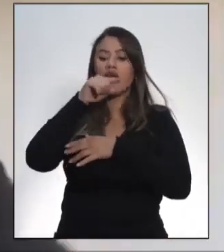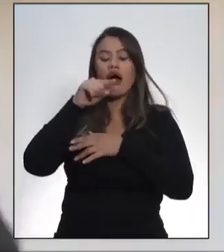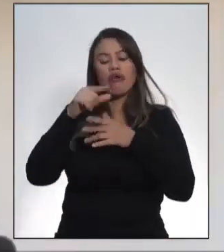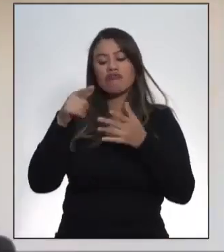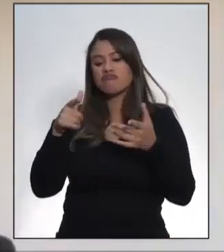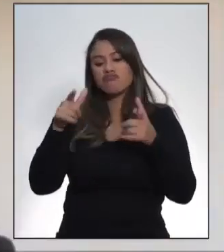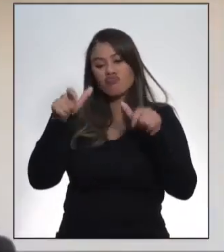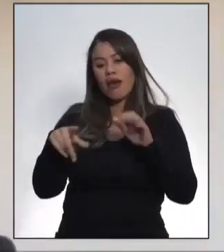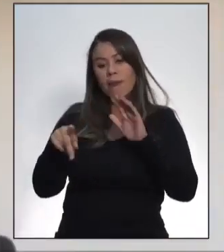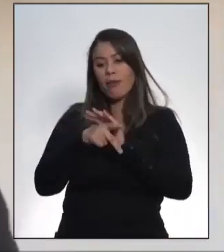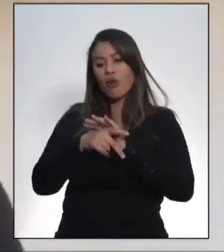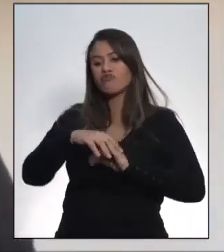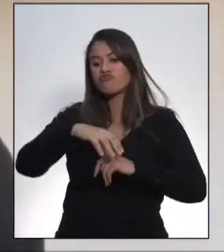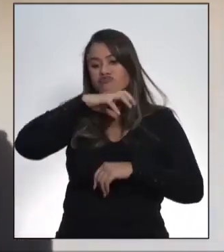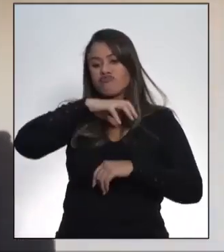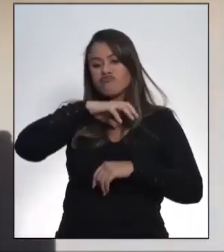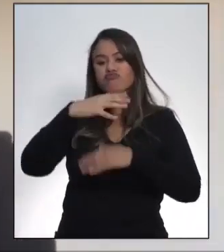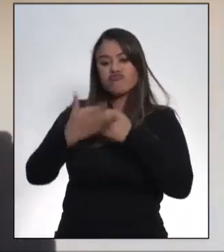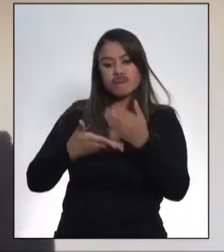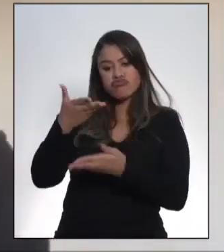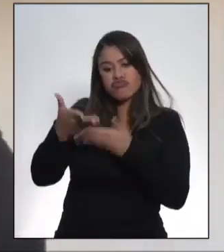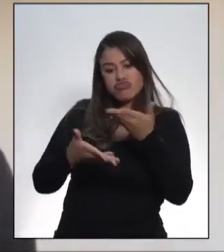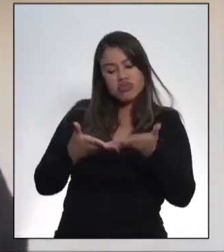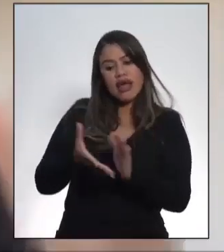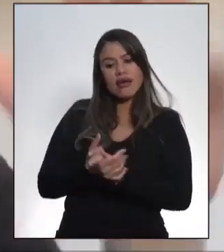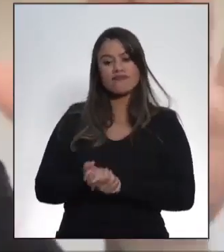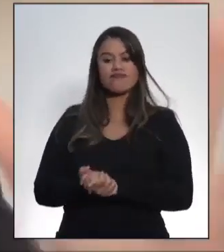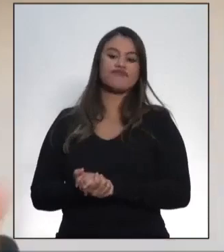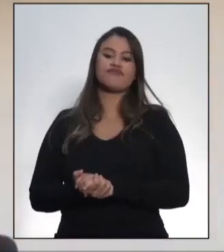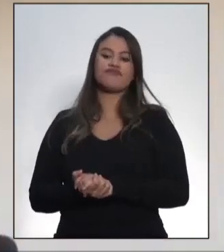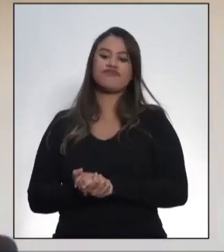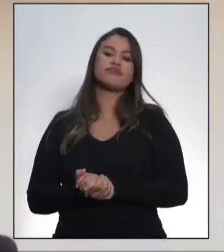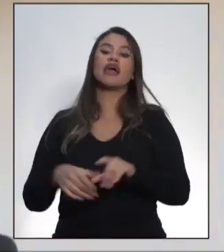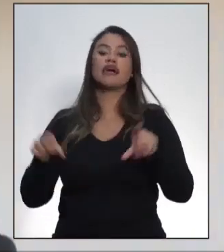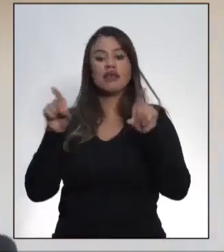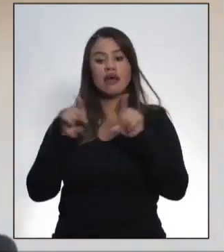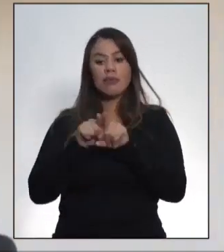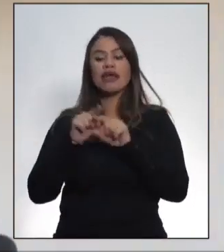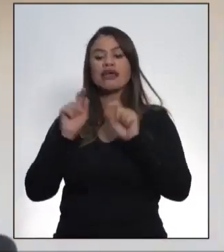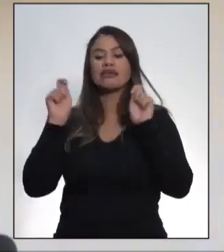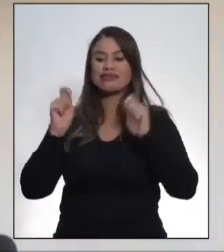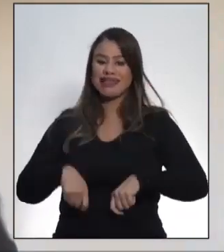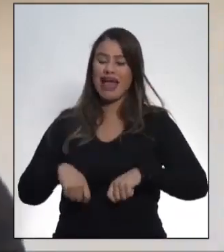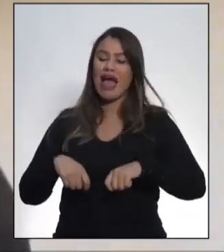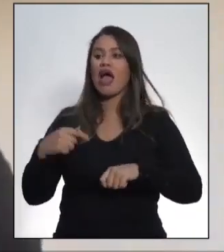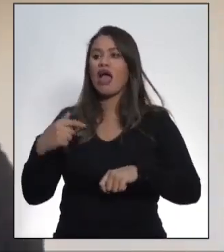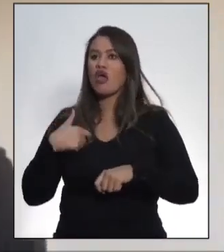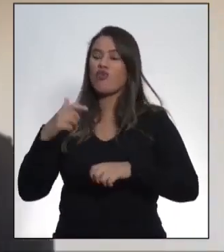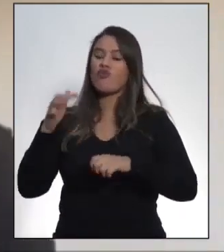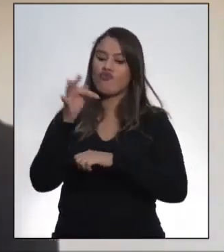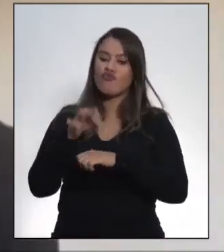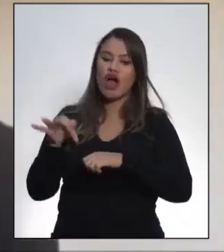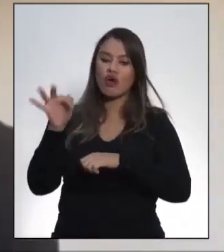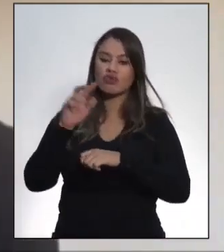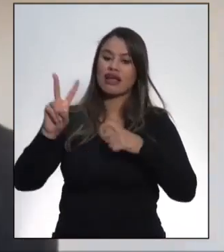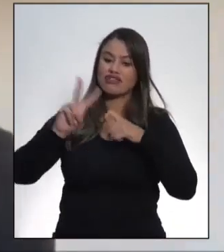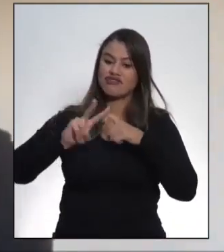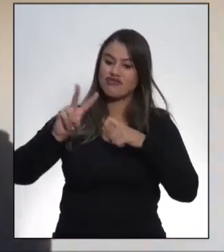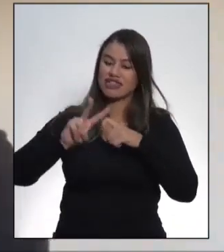pet shop, mas você também pode fazer veterinária e empreender em veterinária, ser a dona